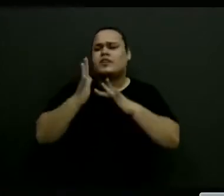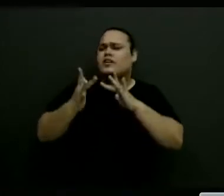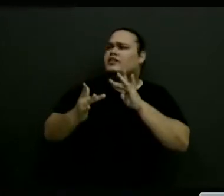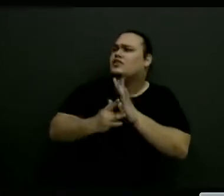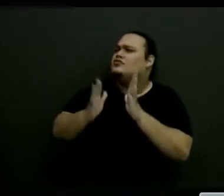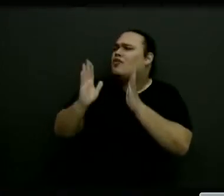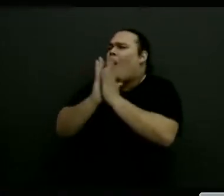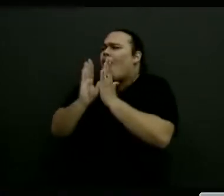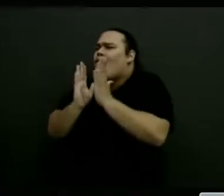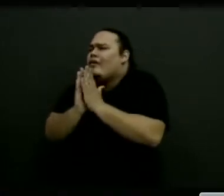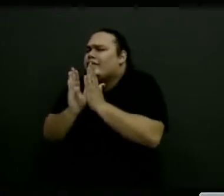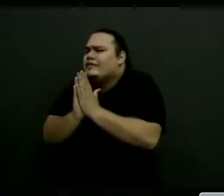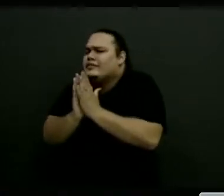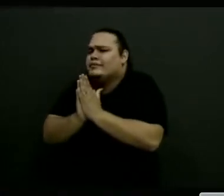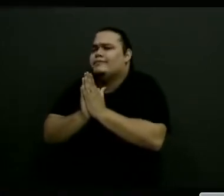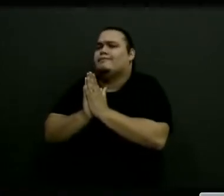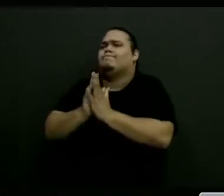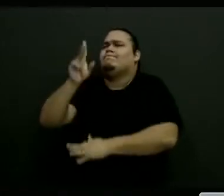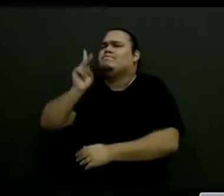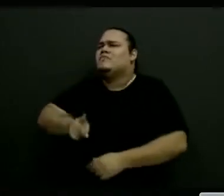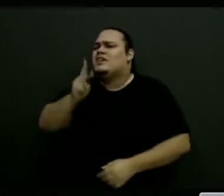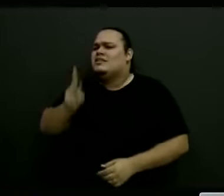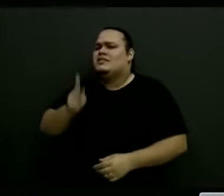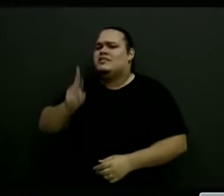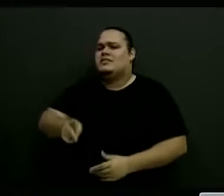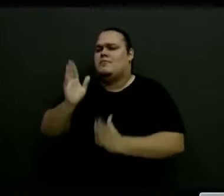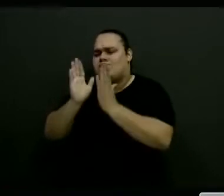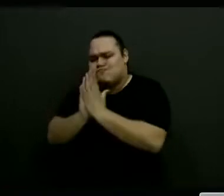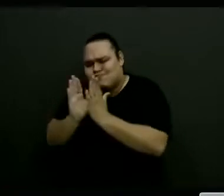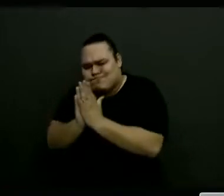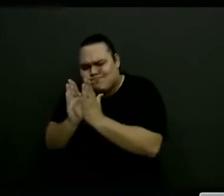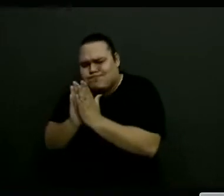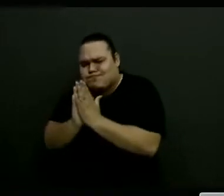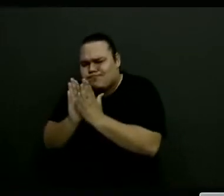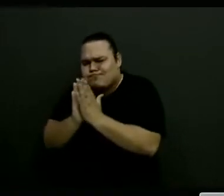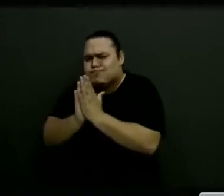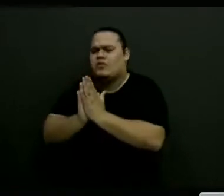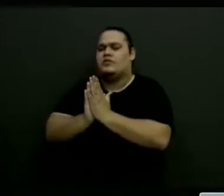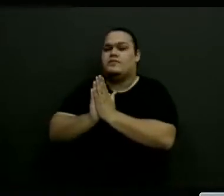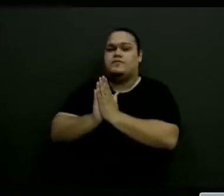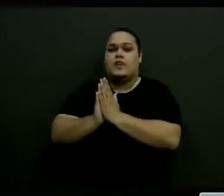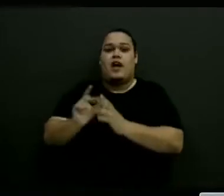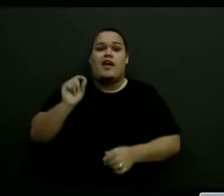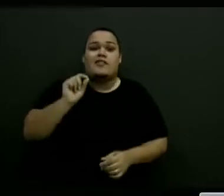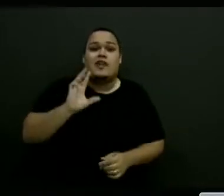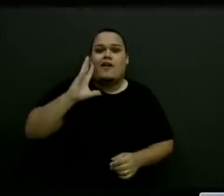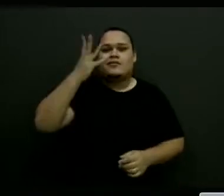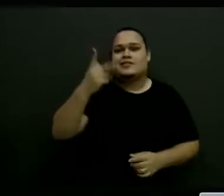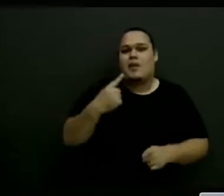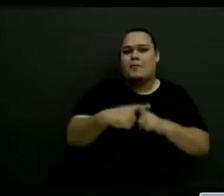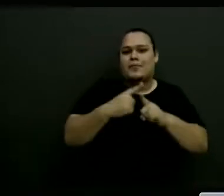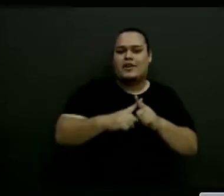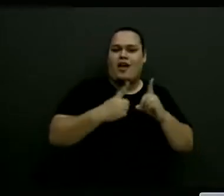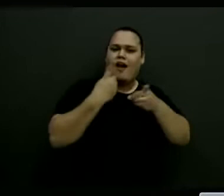orava mais Jesus intensamente, e o seu suor se tornou como gotas de sangue que caía sobre a